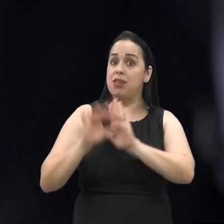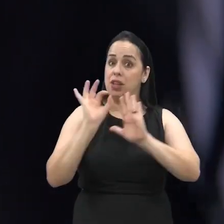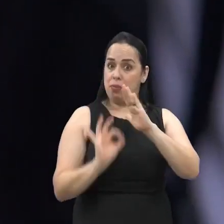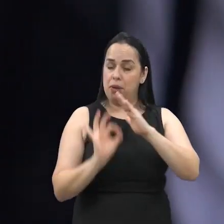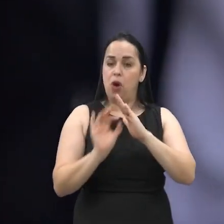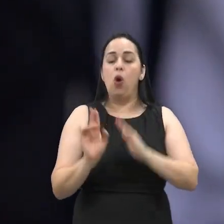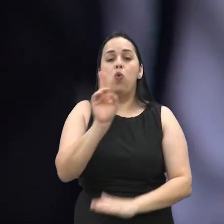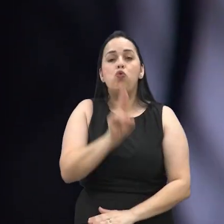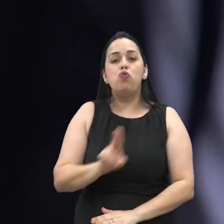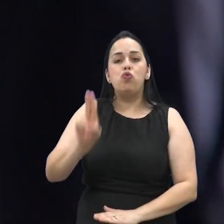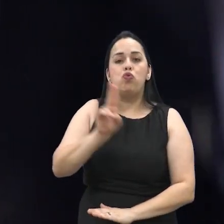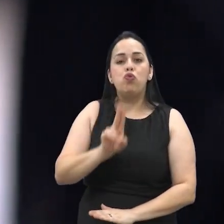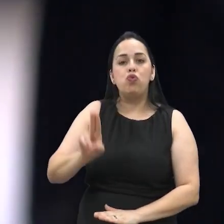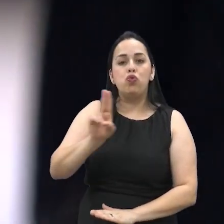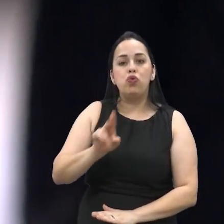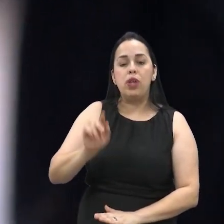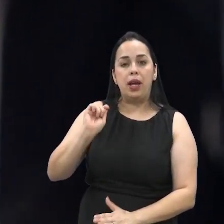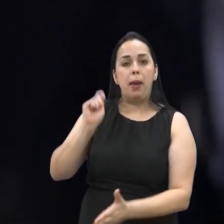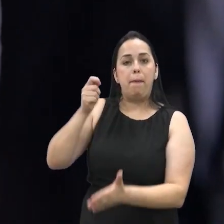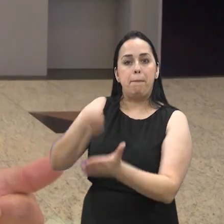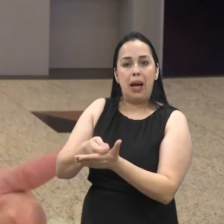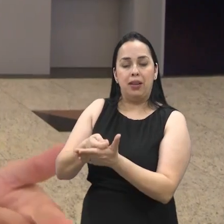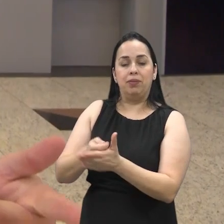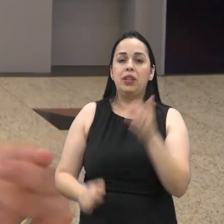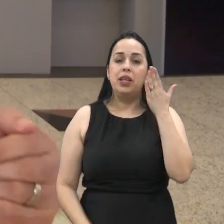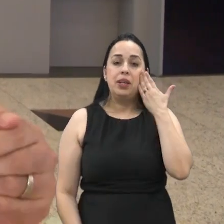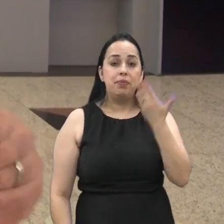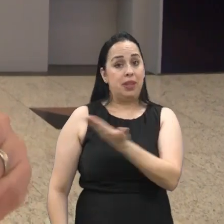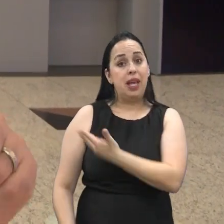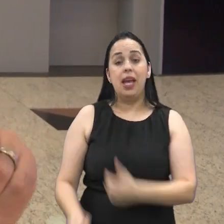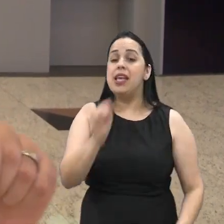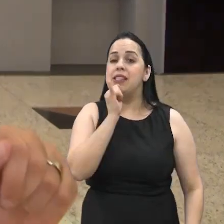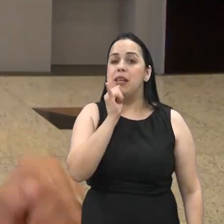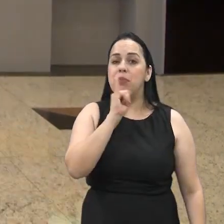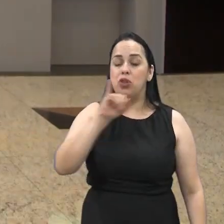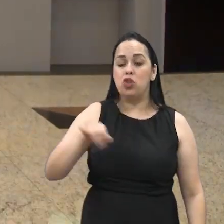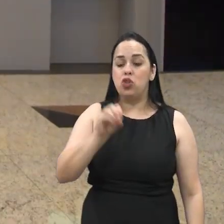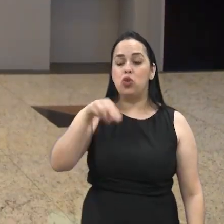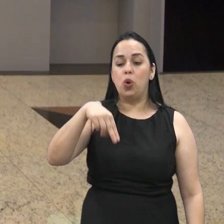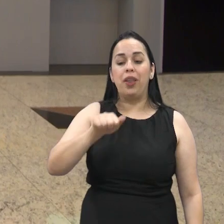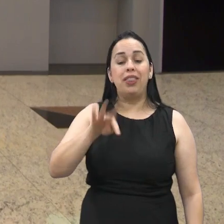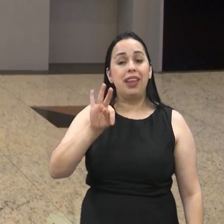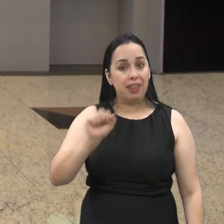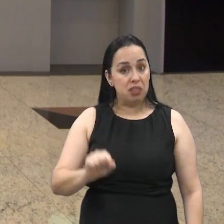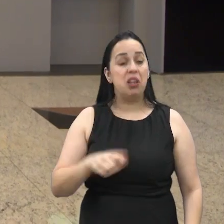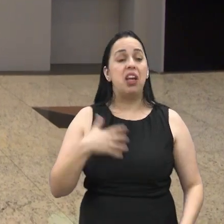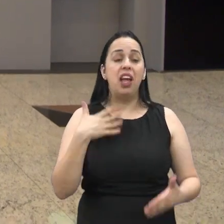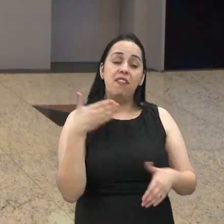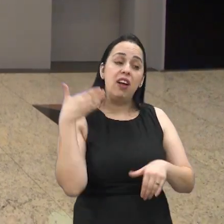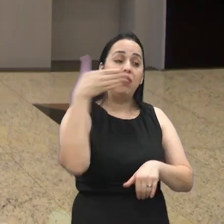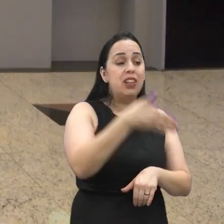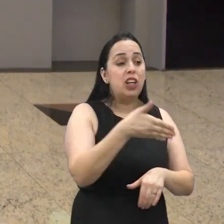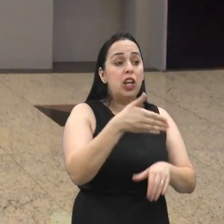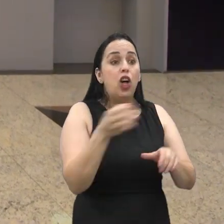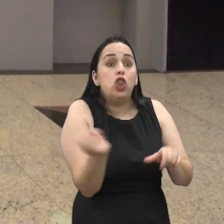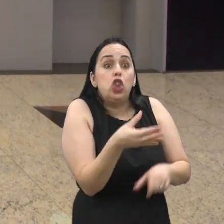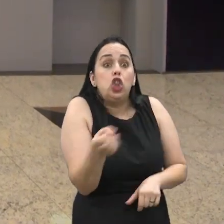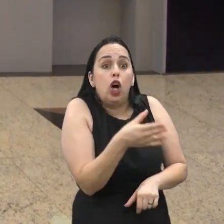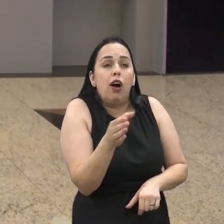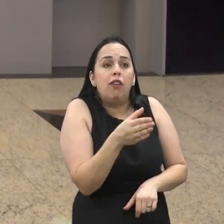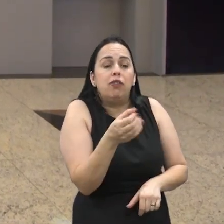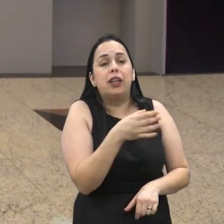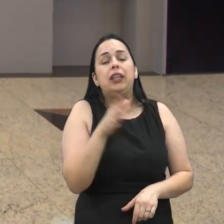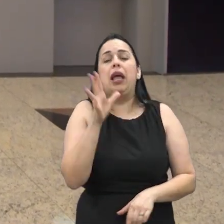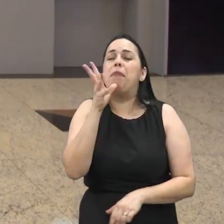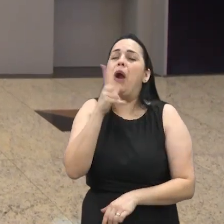IBGE, utilizam algum serviço pago de stream. Jonathan é uma delas e só vai ao cinema quando quer assistir um lançamento que